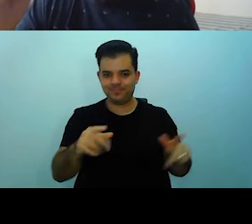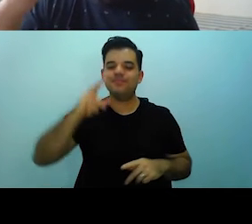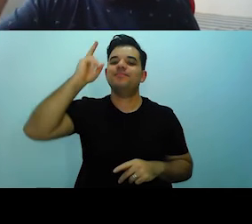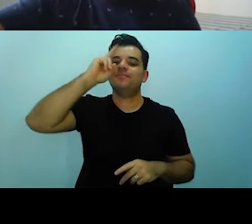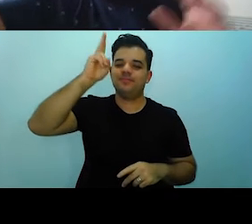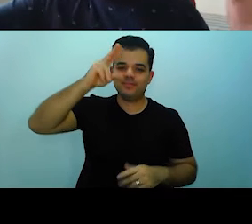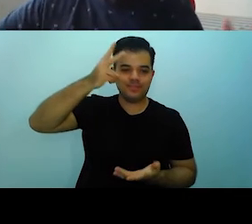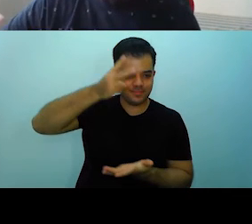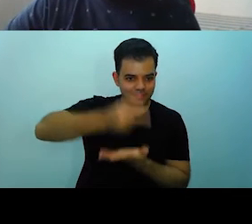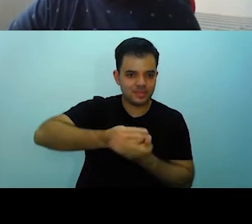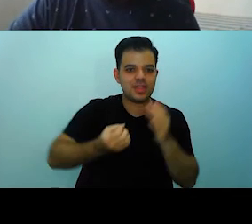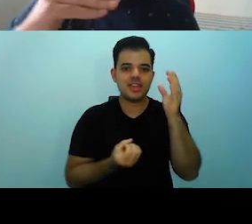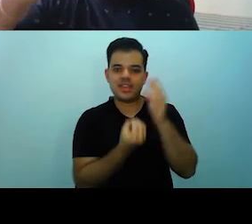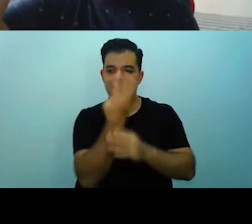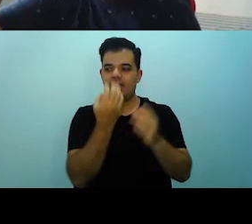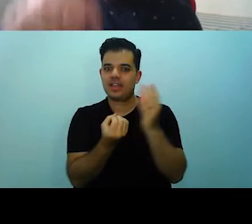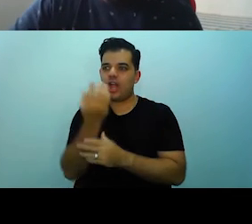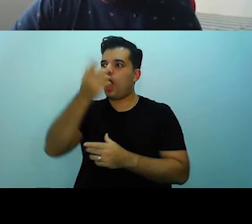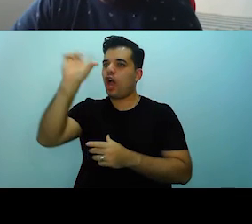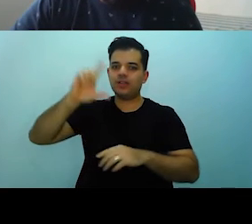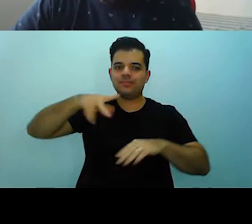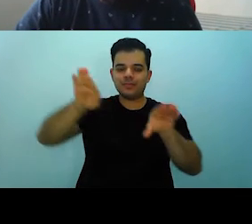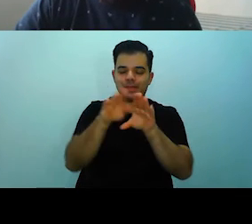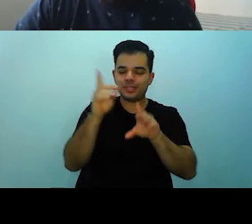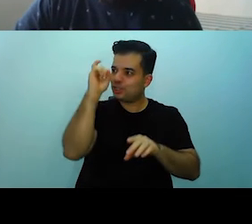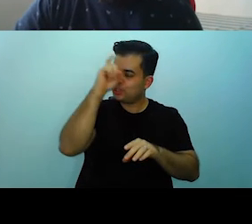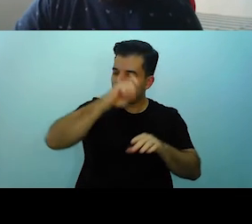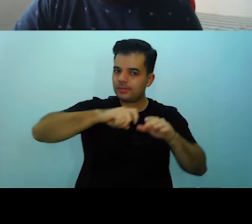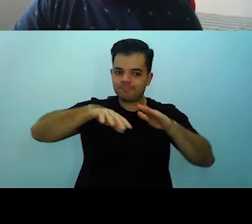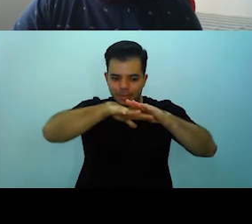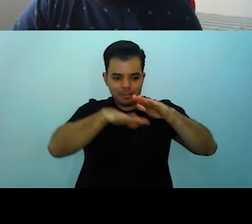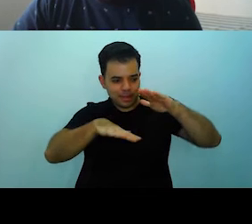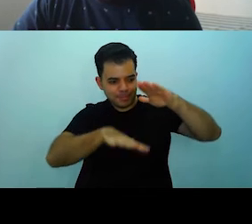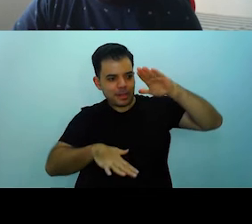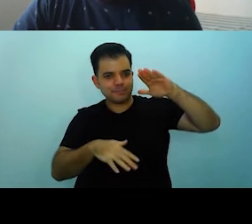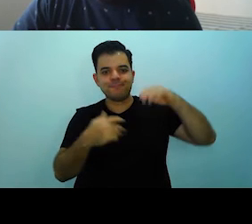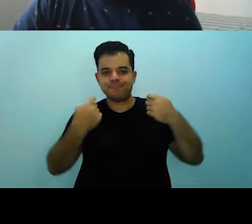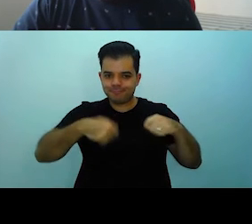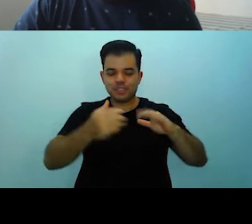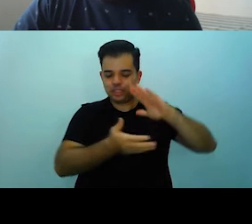disso na hora de ficar criando abstrações e camadas cognitivas.